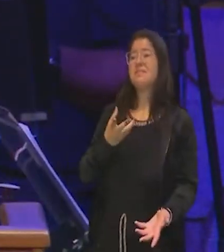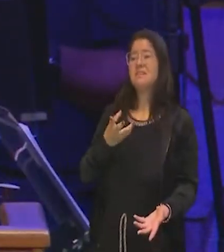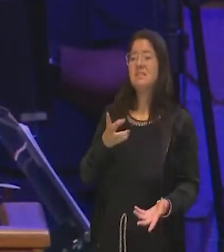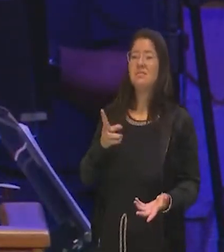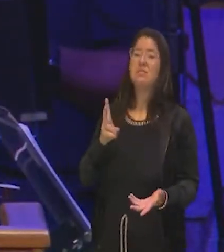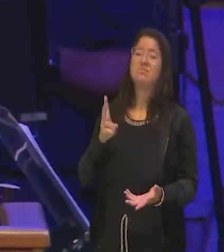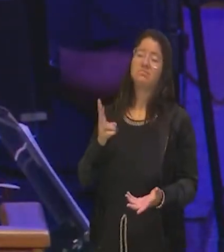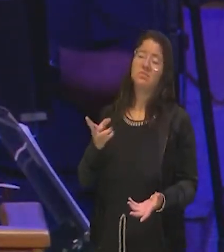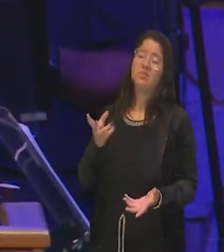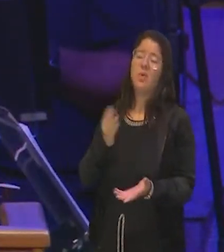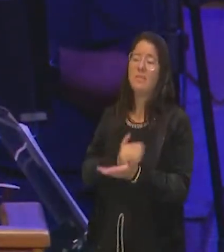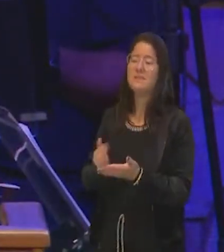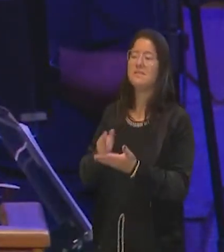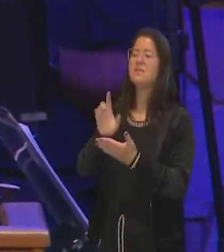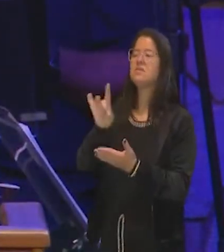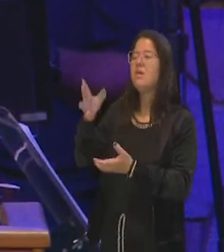enfermidade,